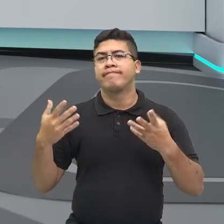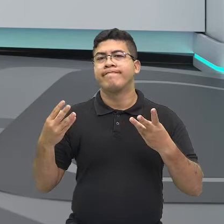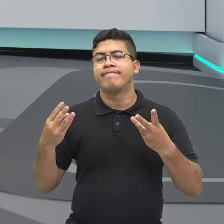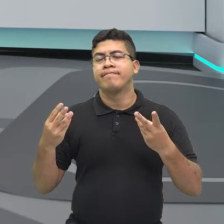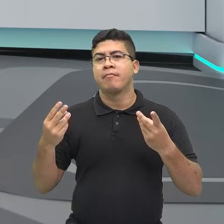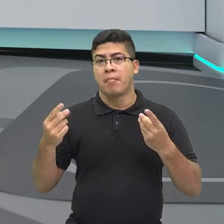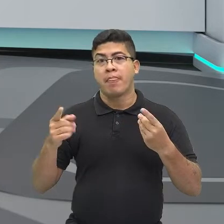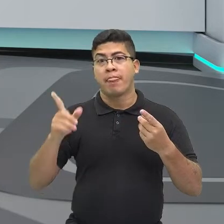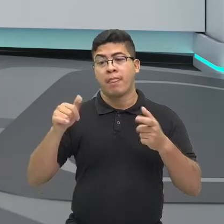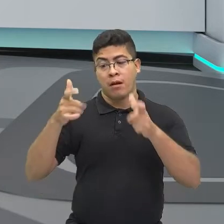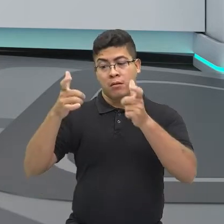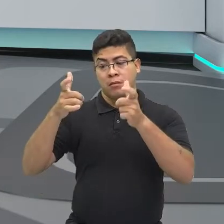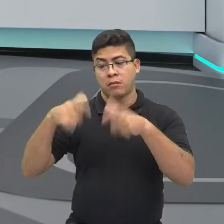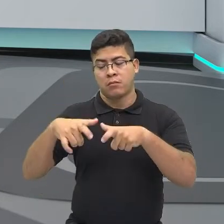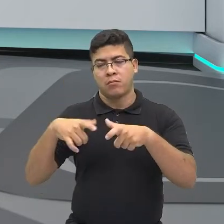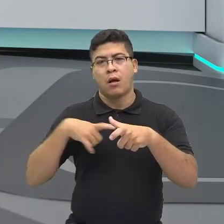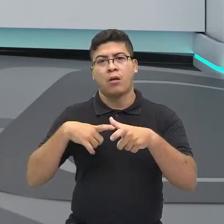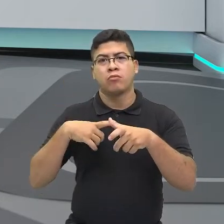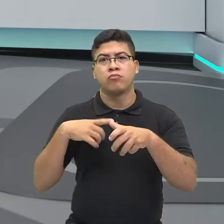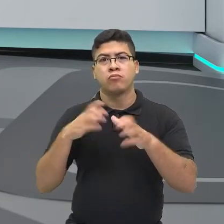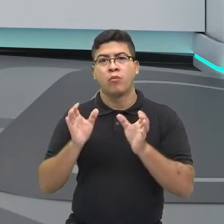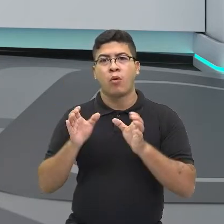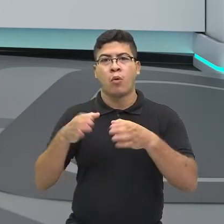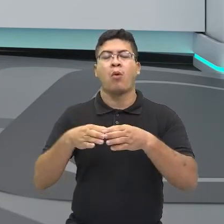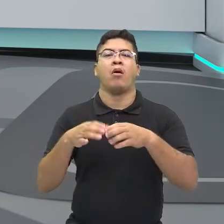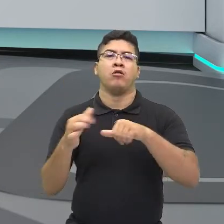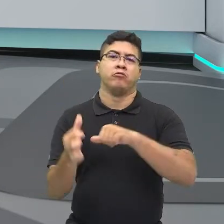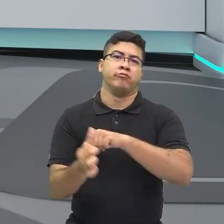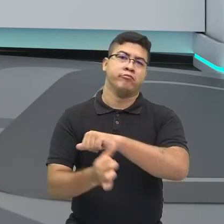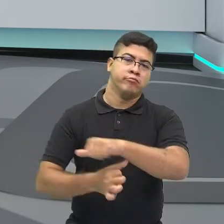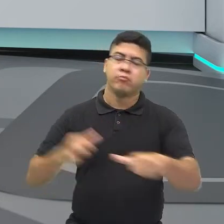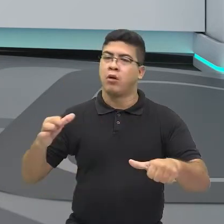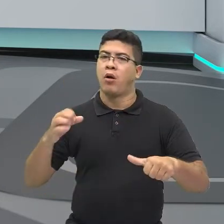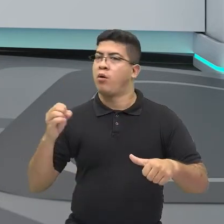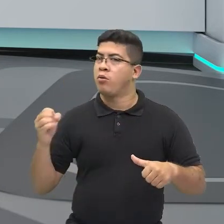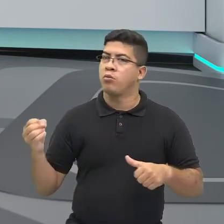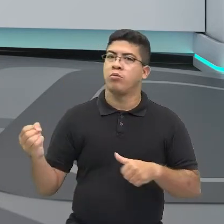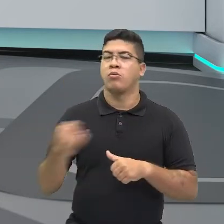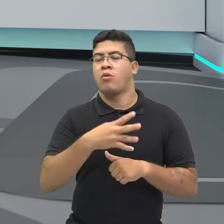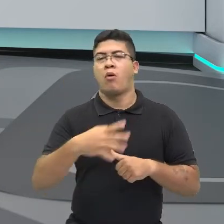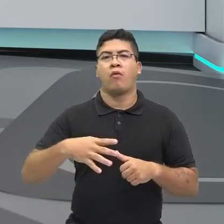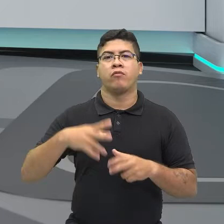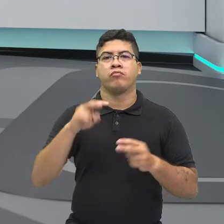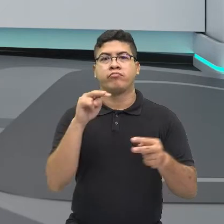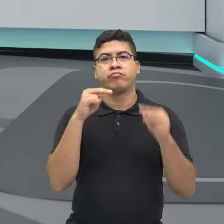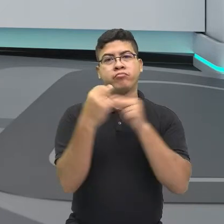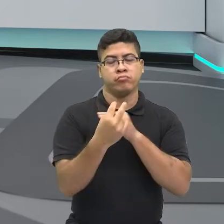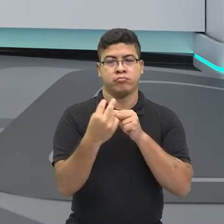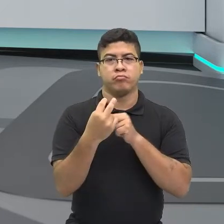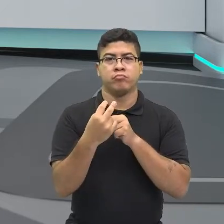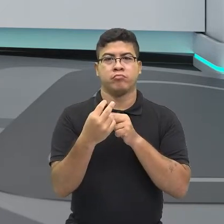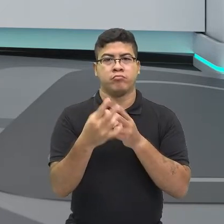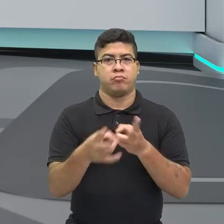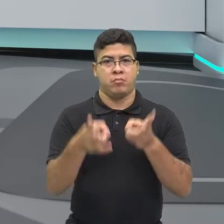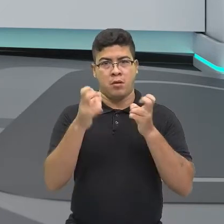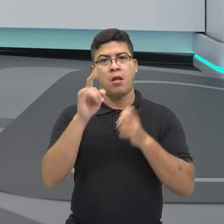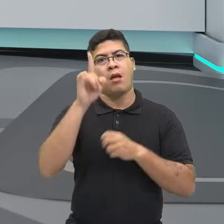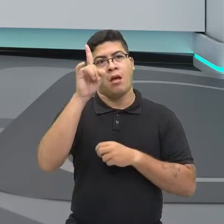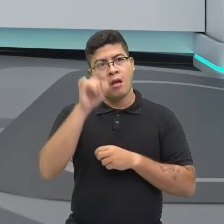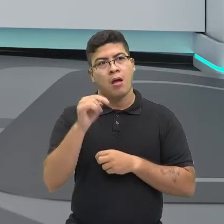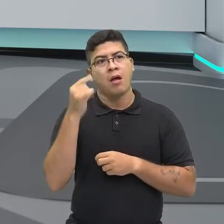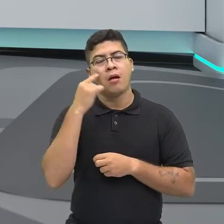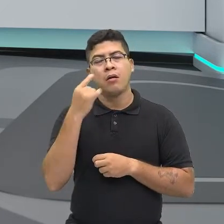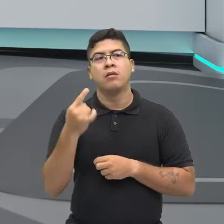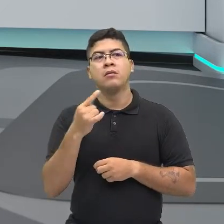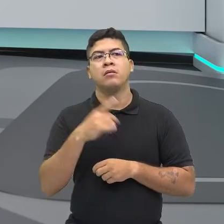As vanguardas vieram para destruir isso, para ir contra, para ter uma nova perspectiva, um novo olhar na arte. Esse o